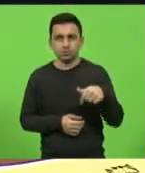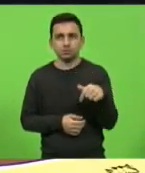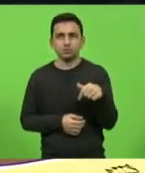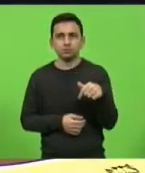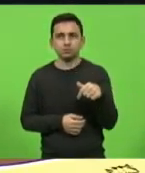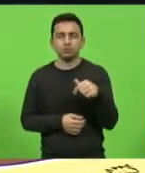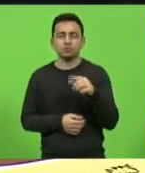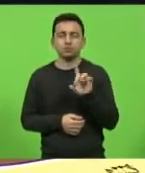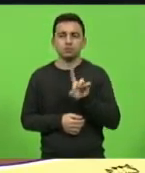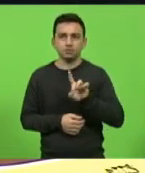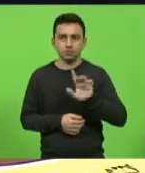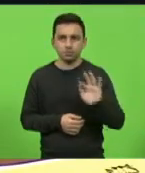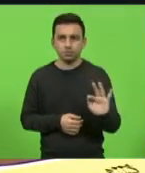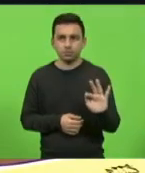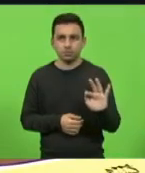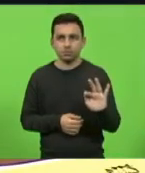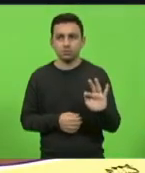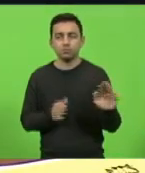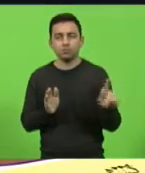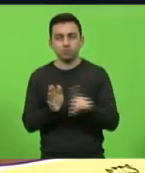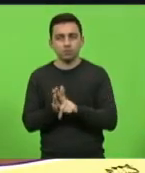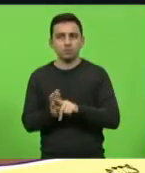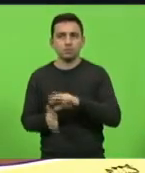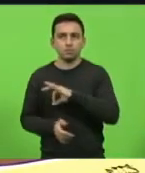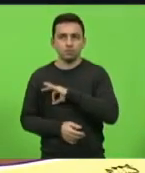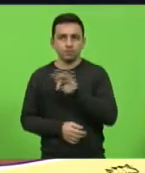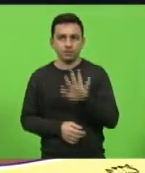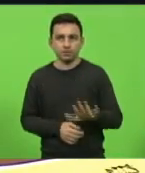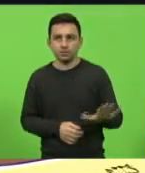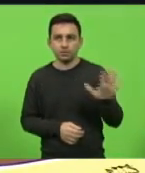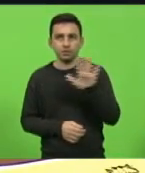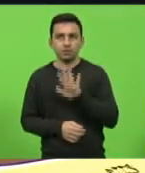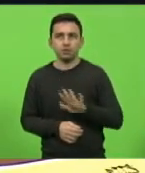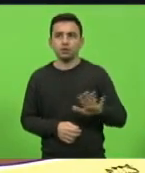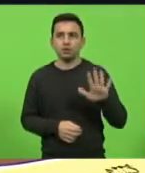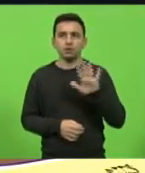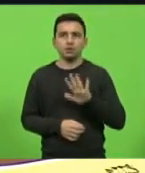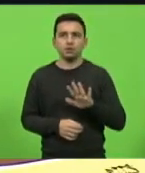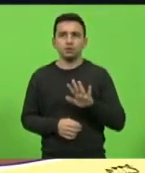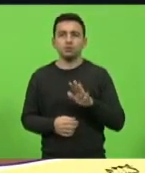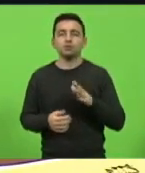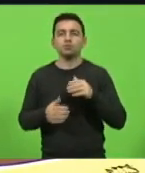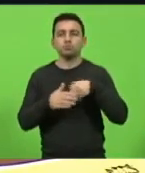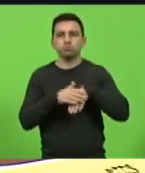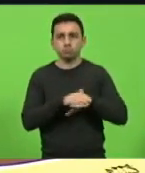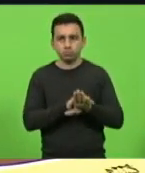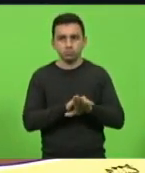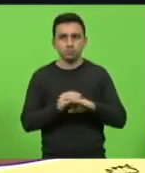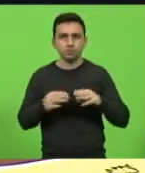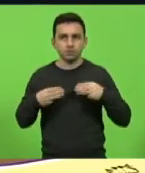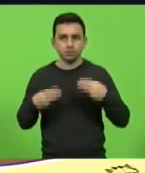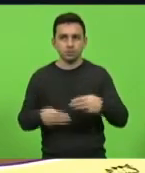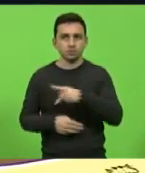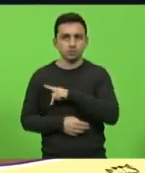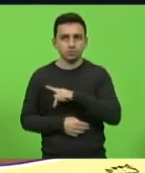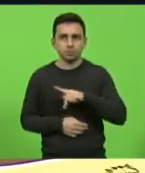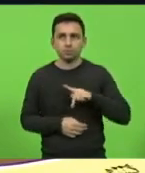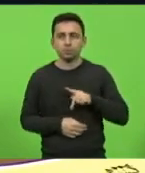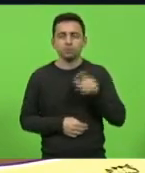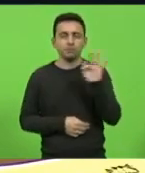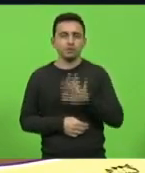1427-DF da Polícia Federal, a promoção do arquivamento do Ministério Público